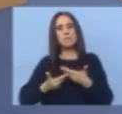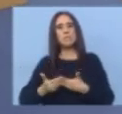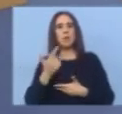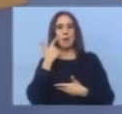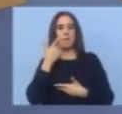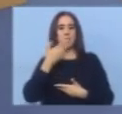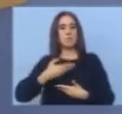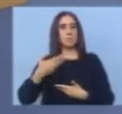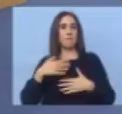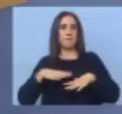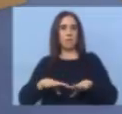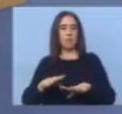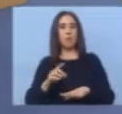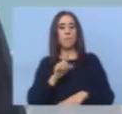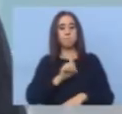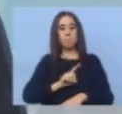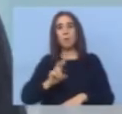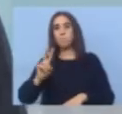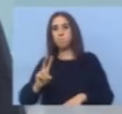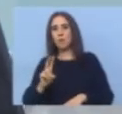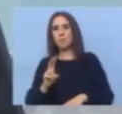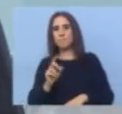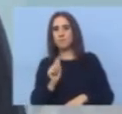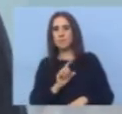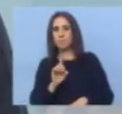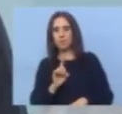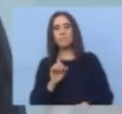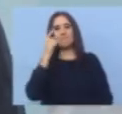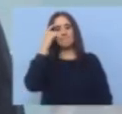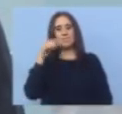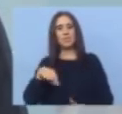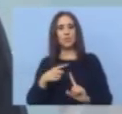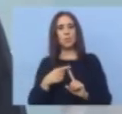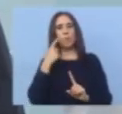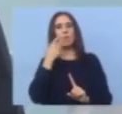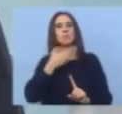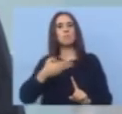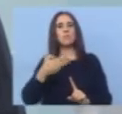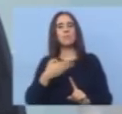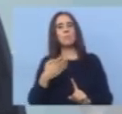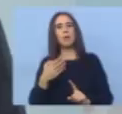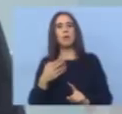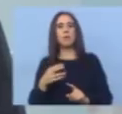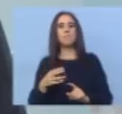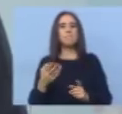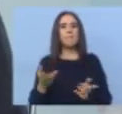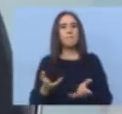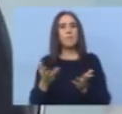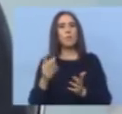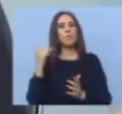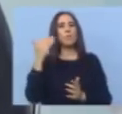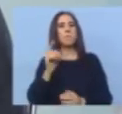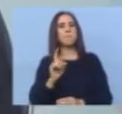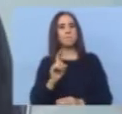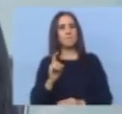era na semana de férias, o primeiro para o segundo semestre, e decidiram, pronto, vamos fazer este ano, assim uma semaninha, sem grandes perspectivas de futuro, e